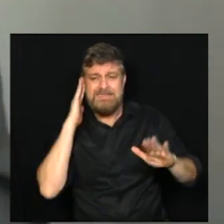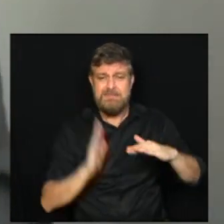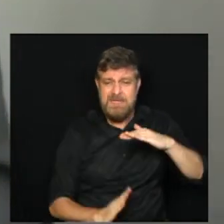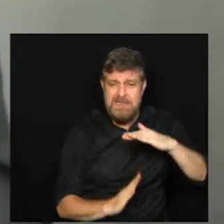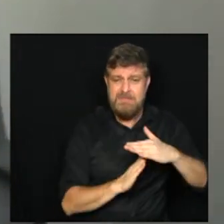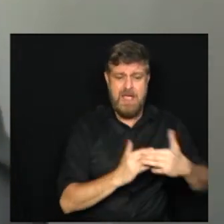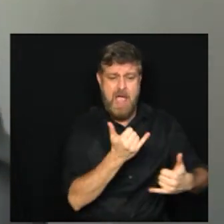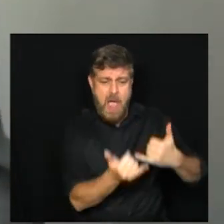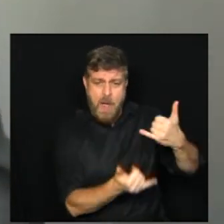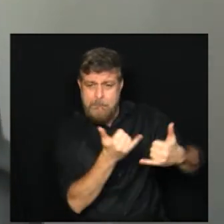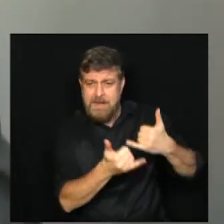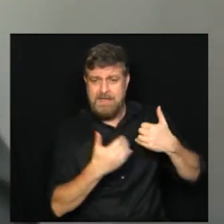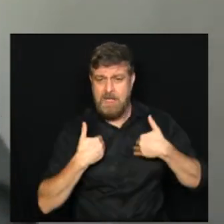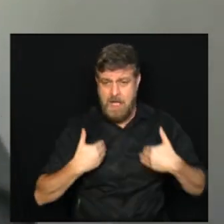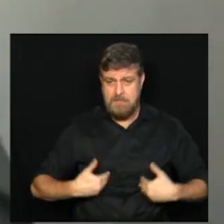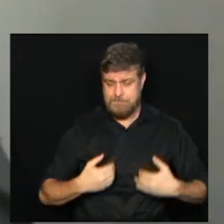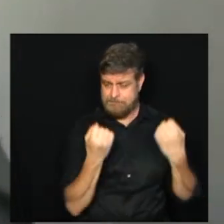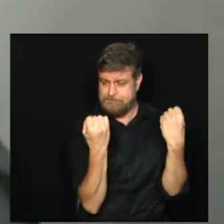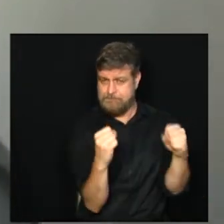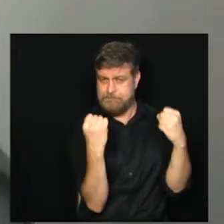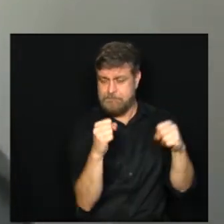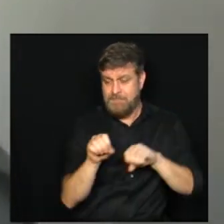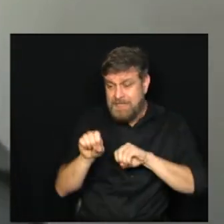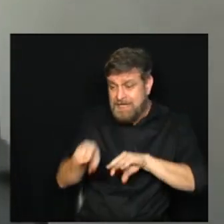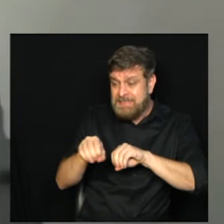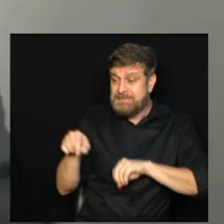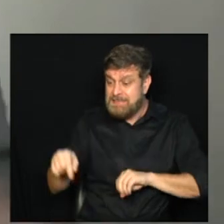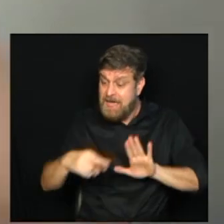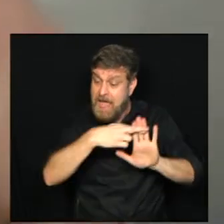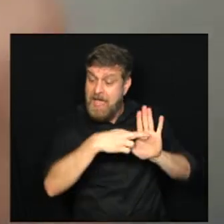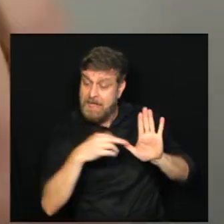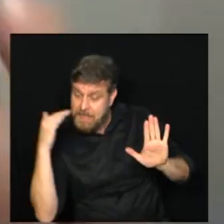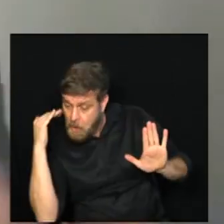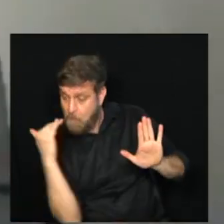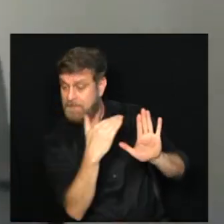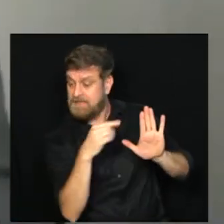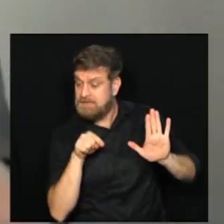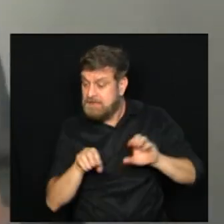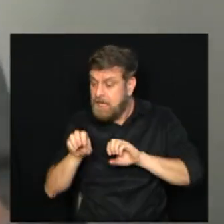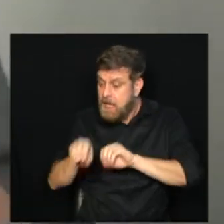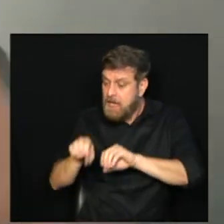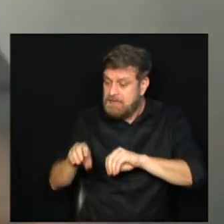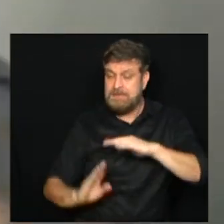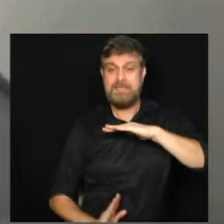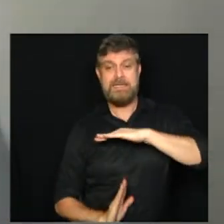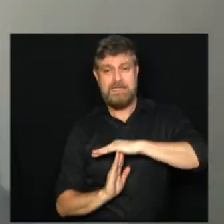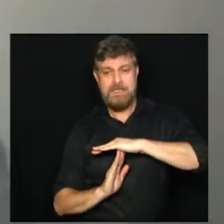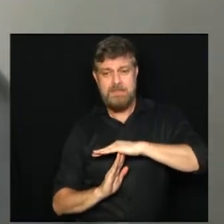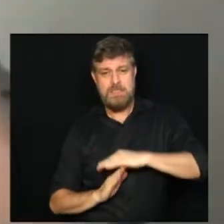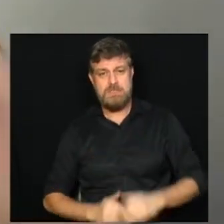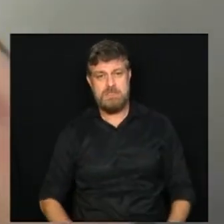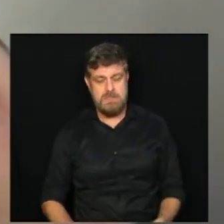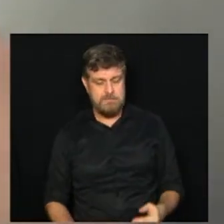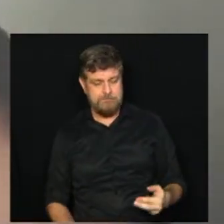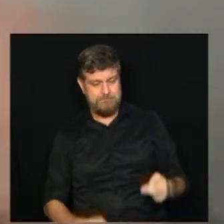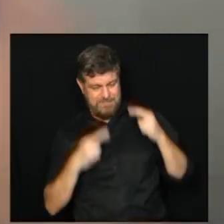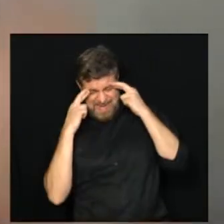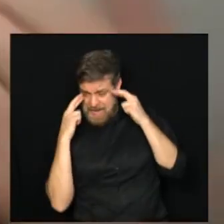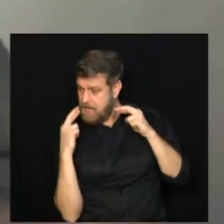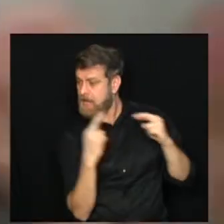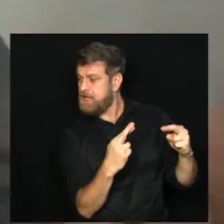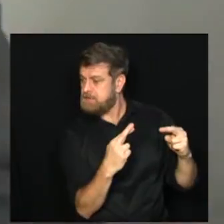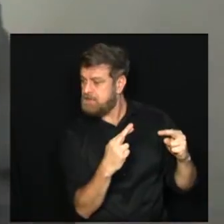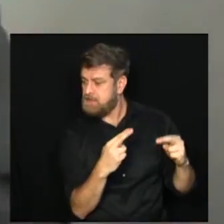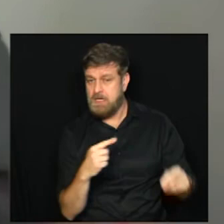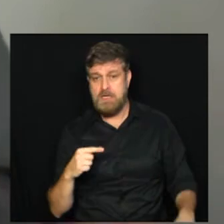jogo, a atividade física, ela traz isso, ensina a criança a cumprir regra, ensina a criança a cumprir limites, a respeitar o outro, tudo isso